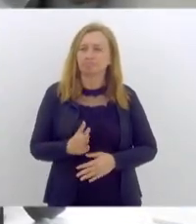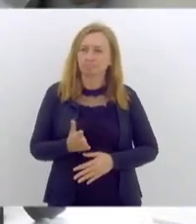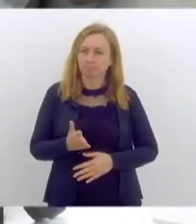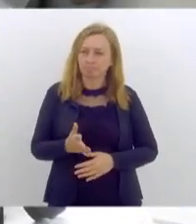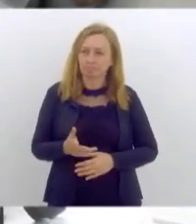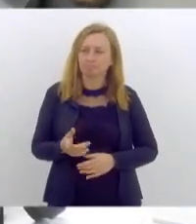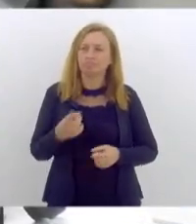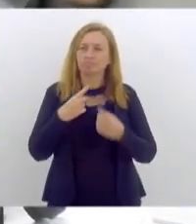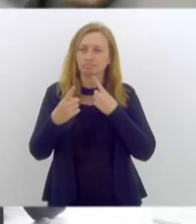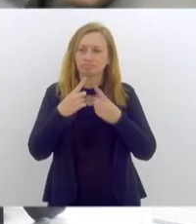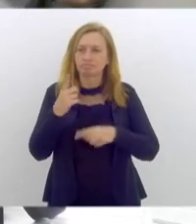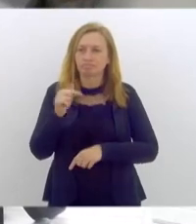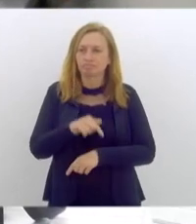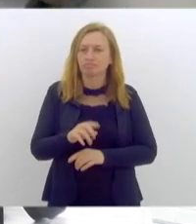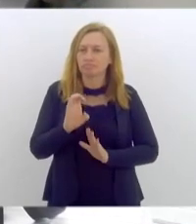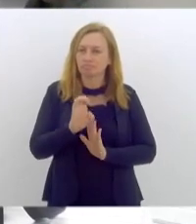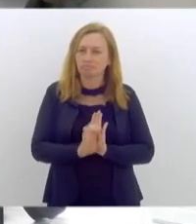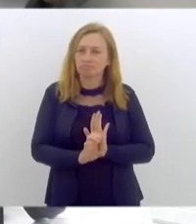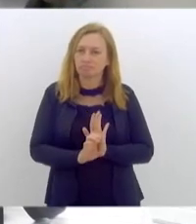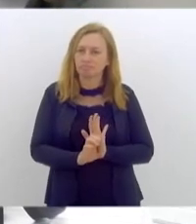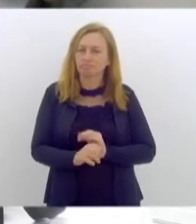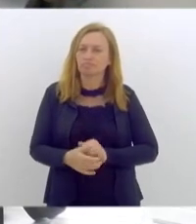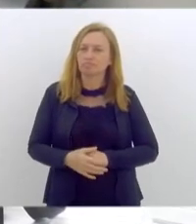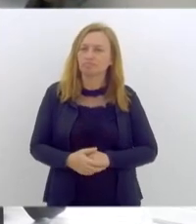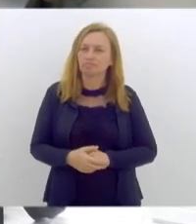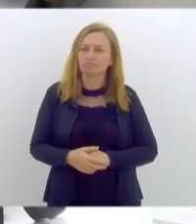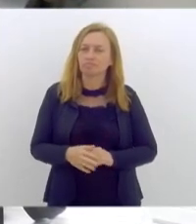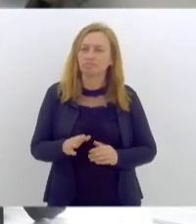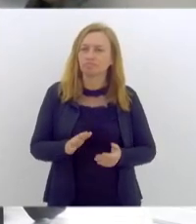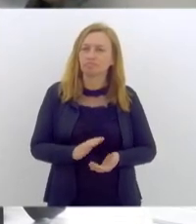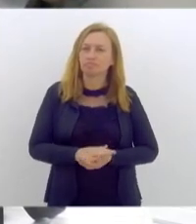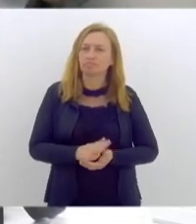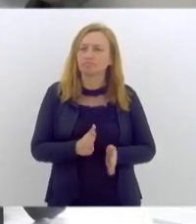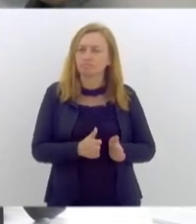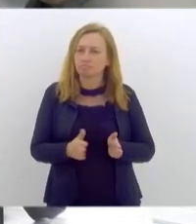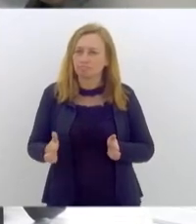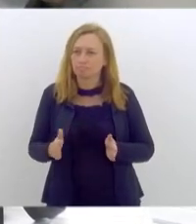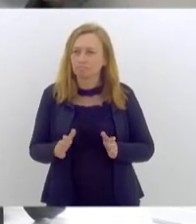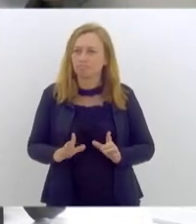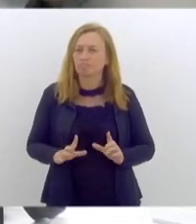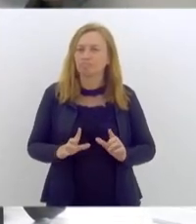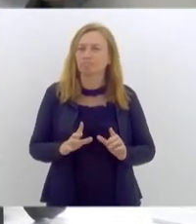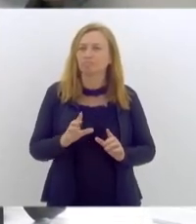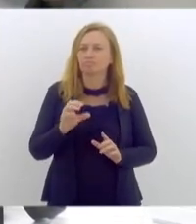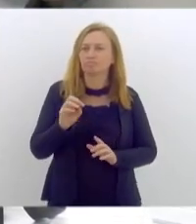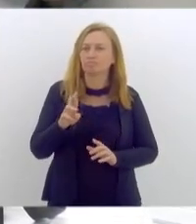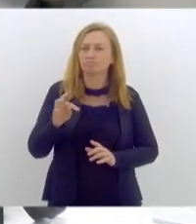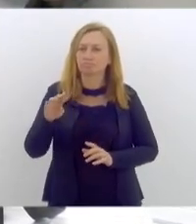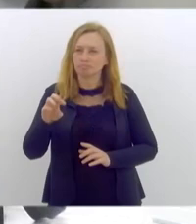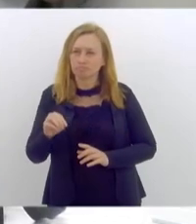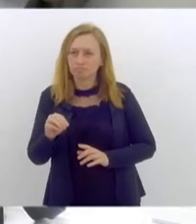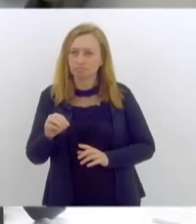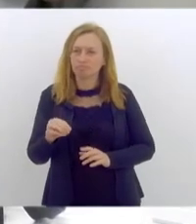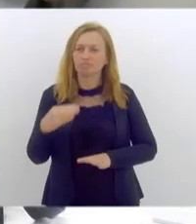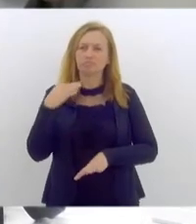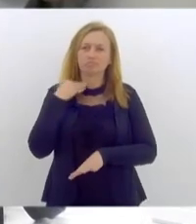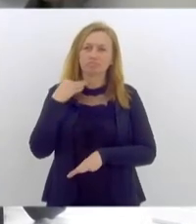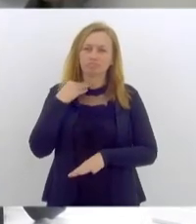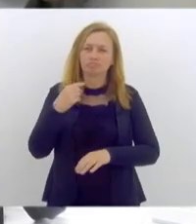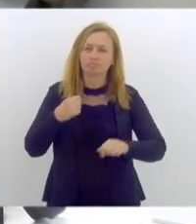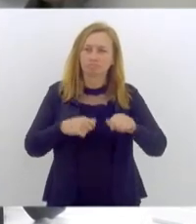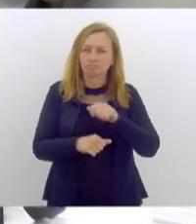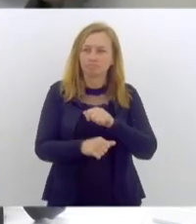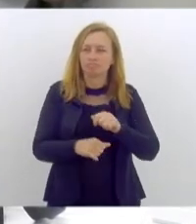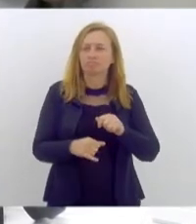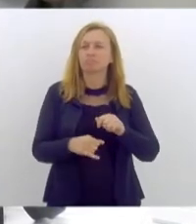já discutiu aqui falando das emendas o processo de atuação com correspondente bancários instruções financeiras ele